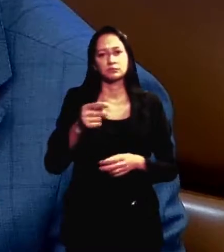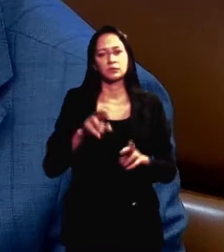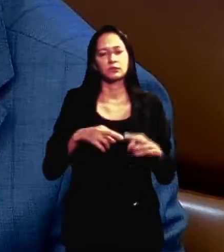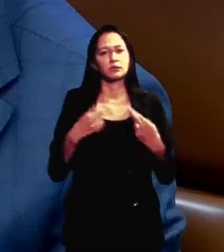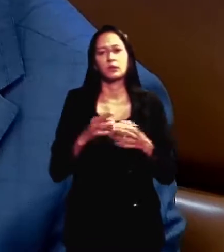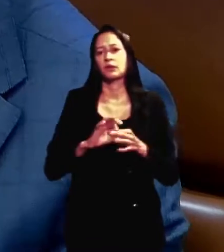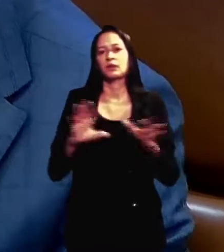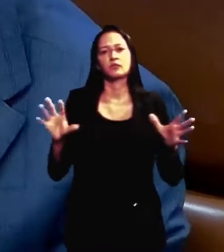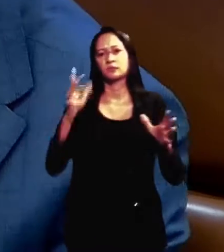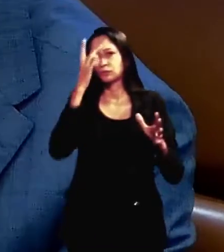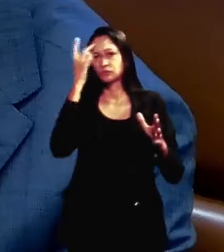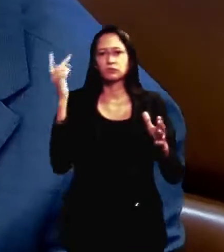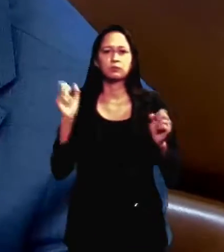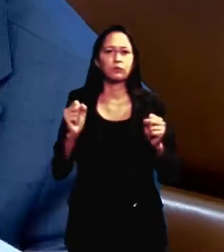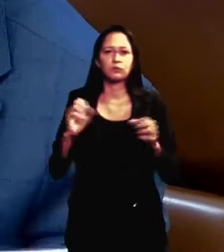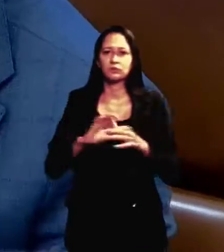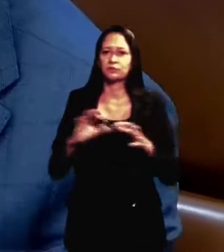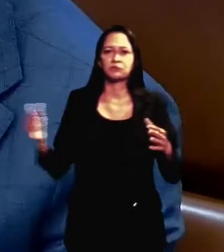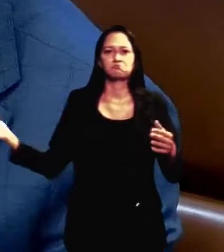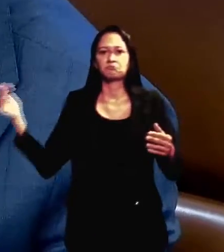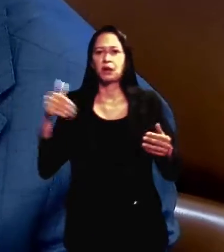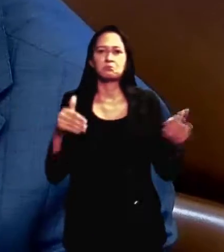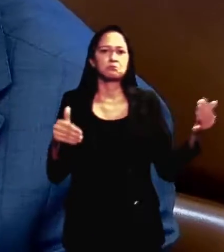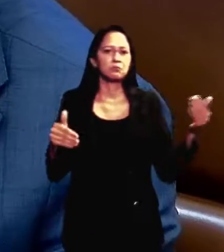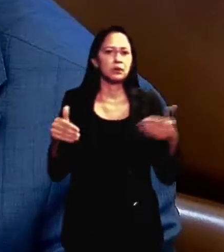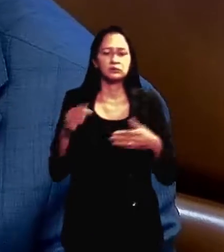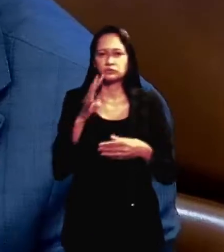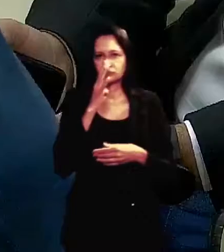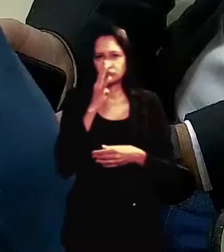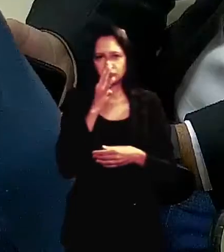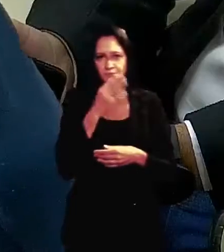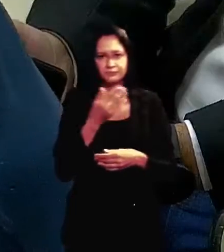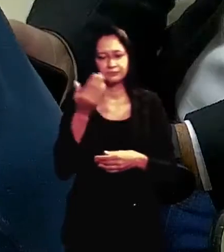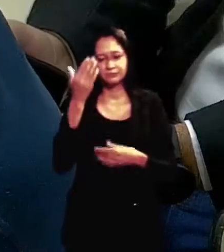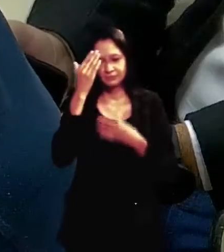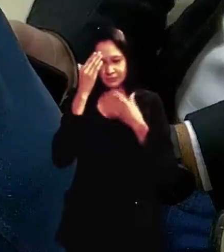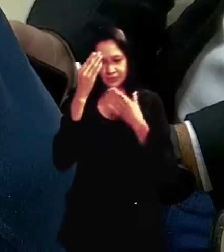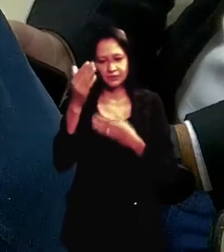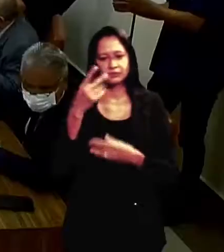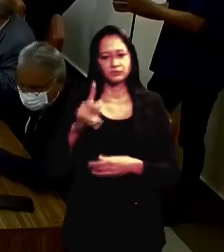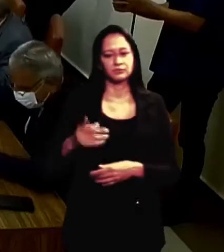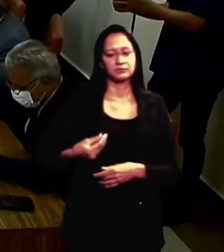reuniões são sempre abertas para todos aqueles que quiserem participar, mas agradeço a participação.